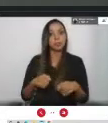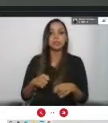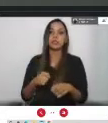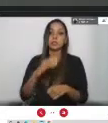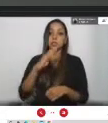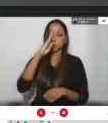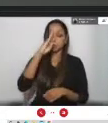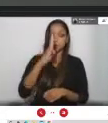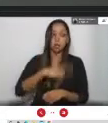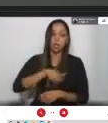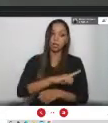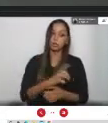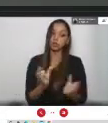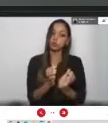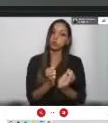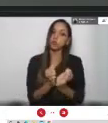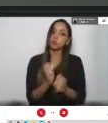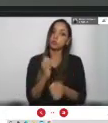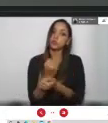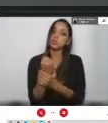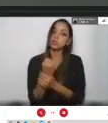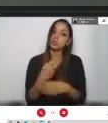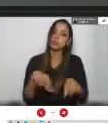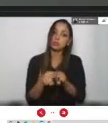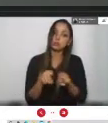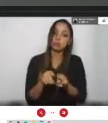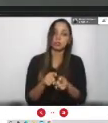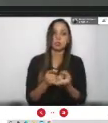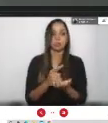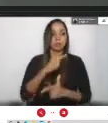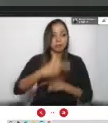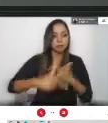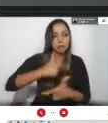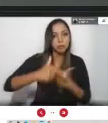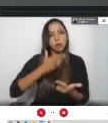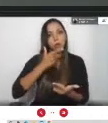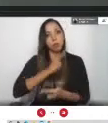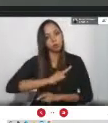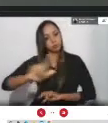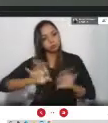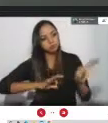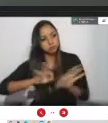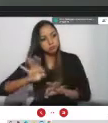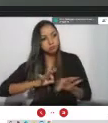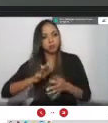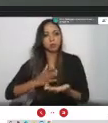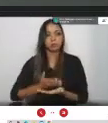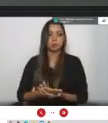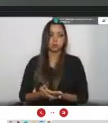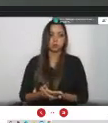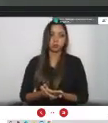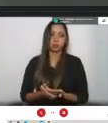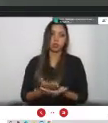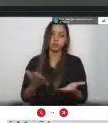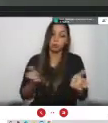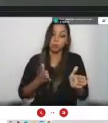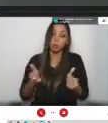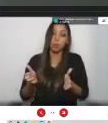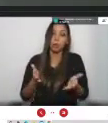estão trabalhando para manter a ordem nesse momento tão caótico, nesse momento tão difícil. A primeira etapa da campanha de vacinação foi toda destinada